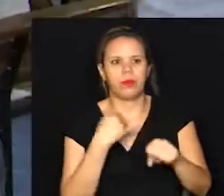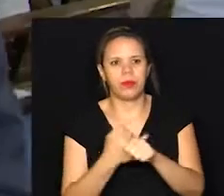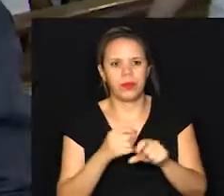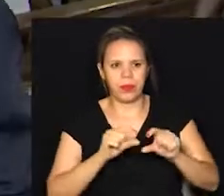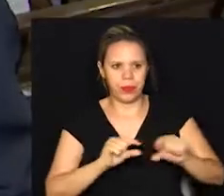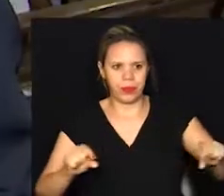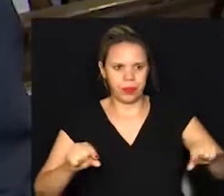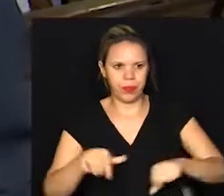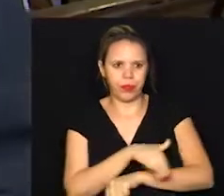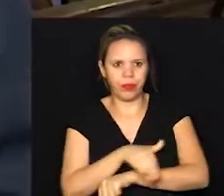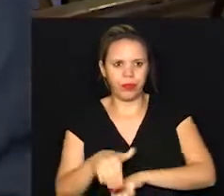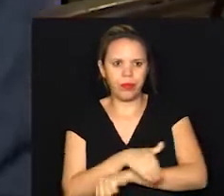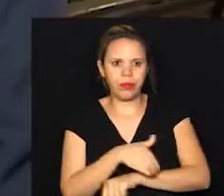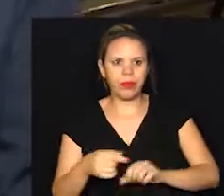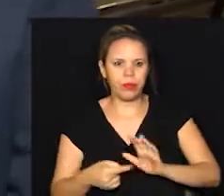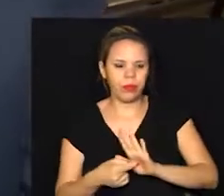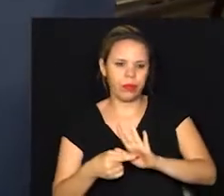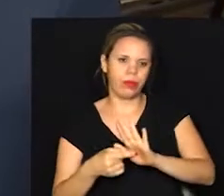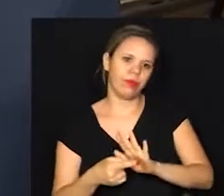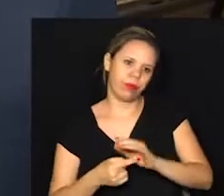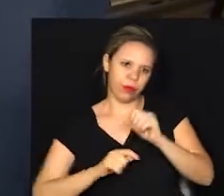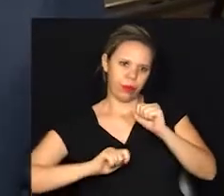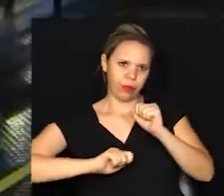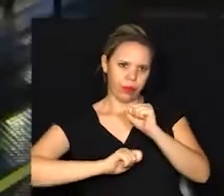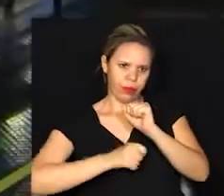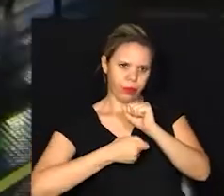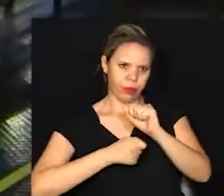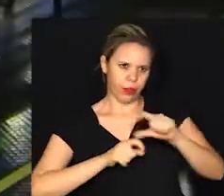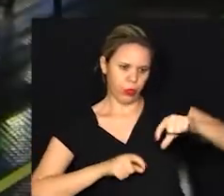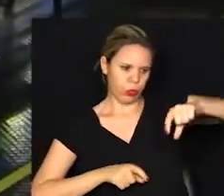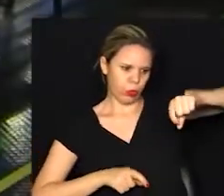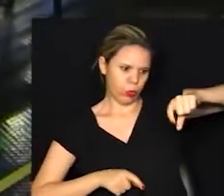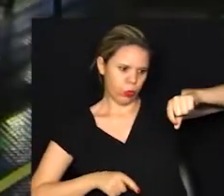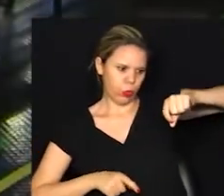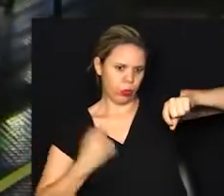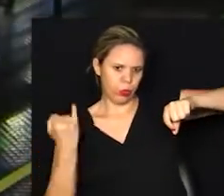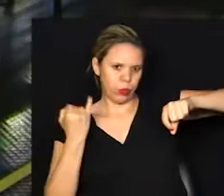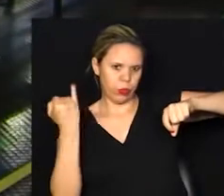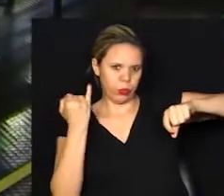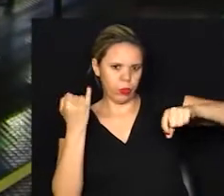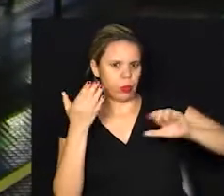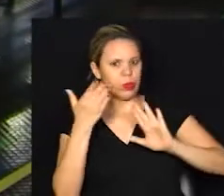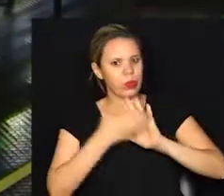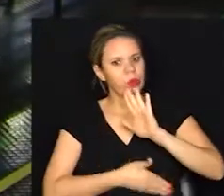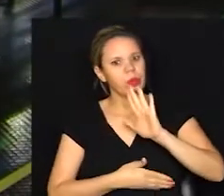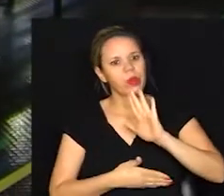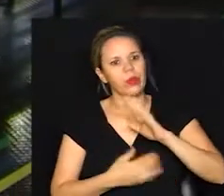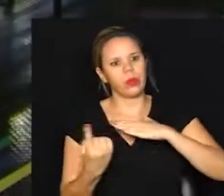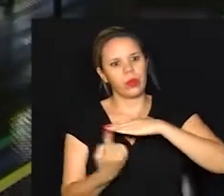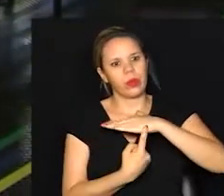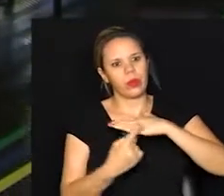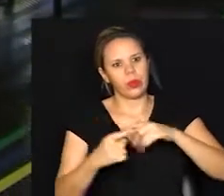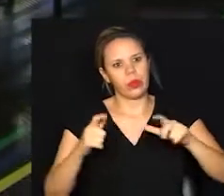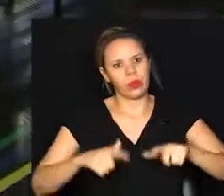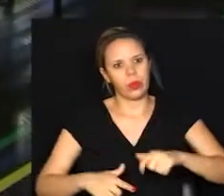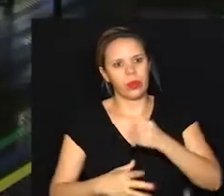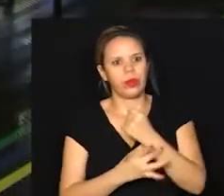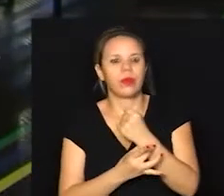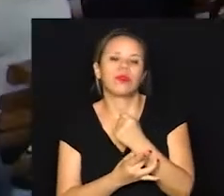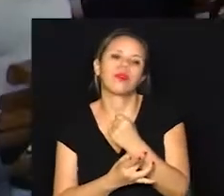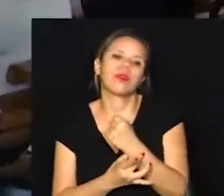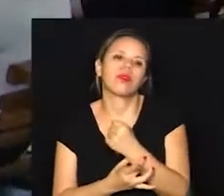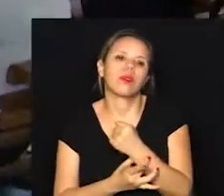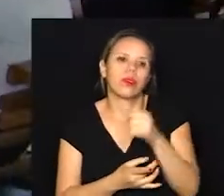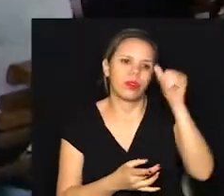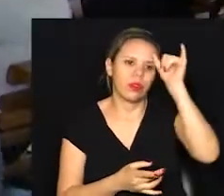lá na barra de endereços, ele apresenta um cadeado. E essa informação é importante, porque vai comprovar que o consumidor está num ambiente